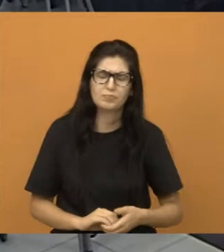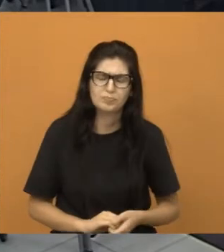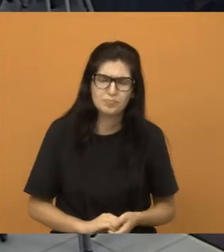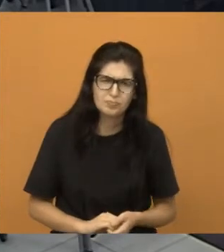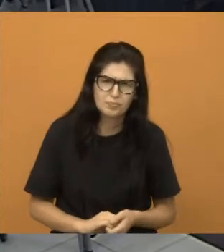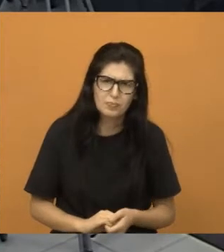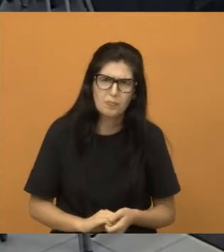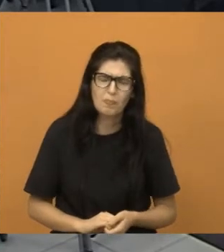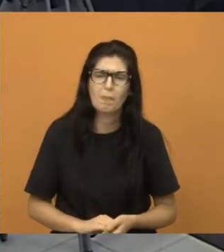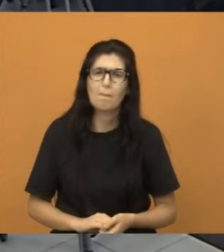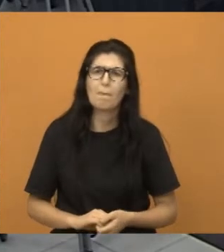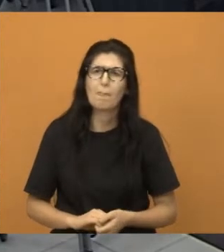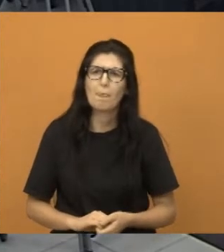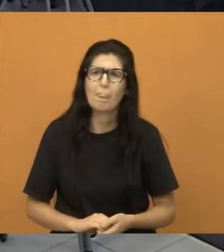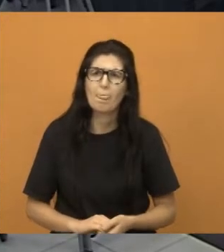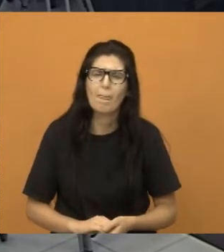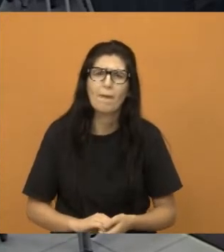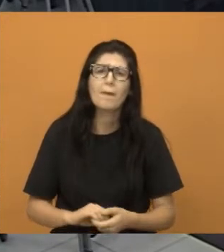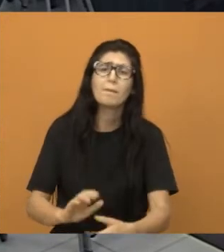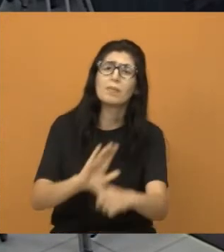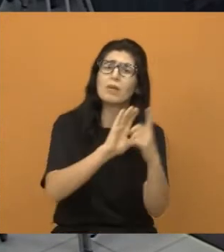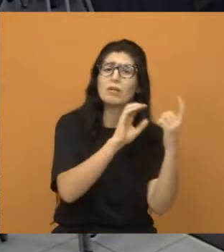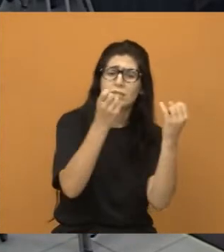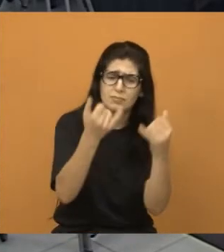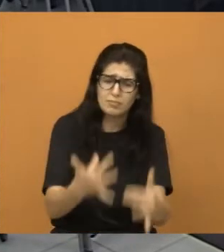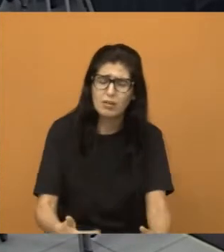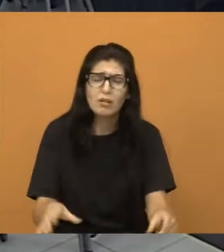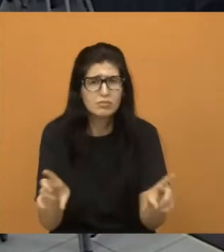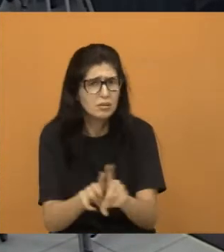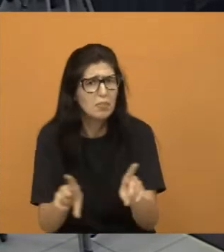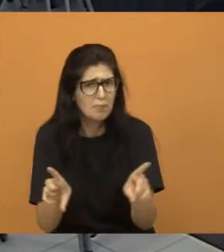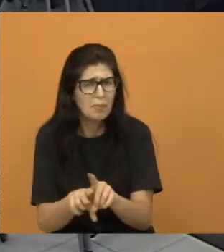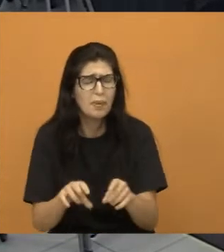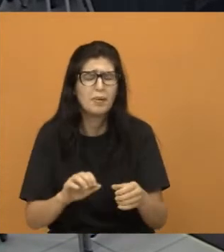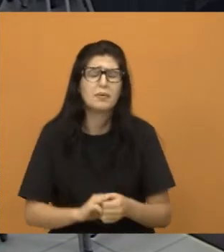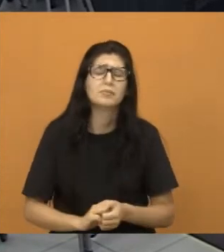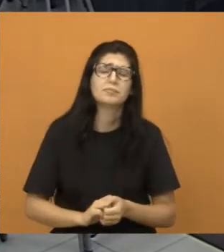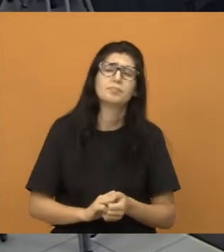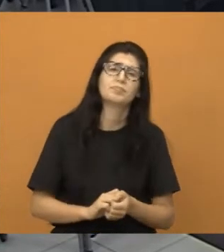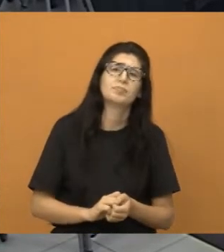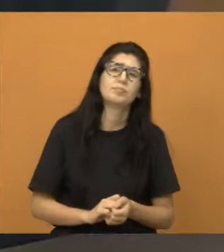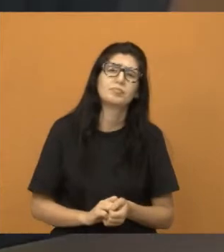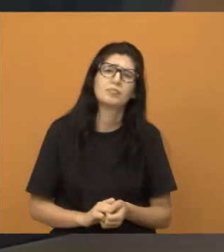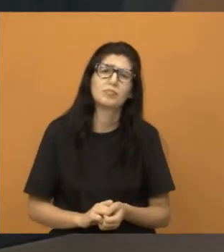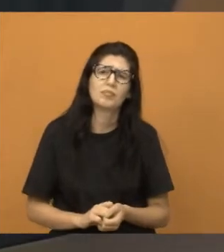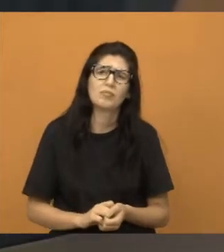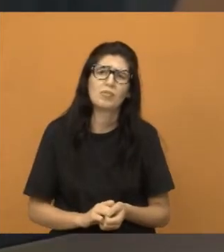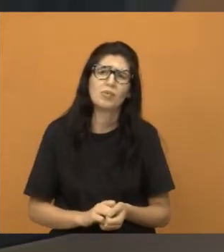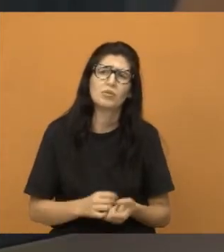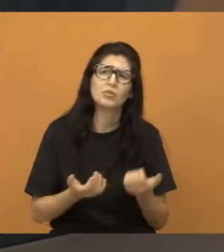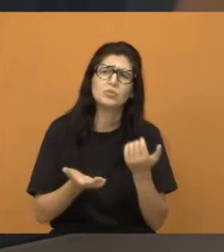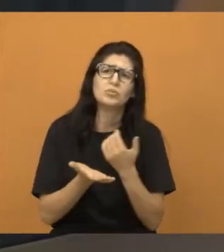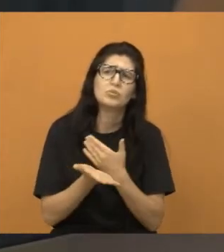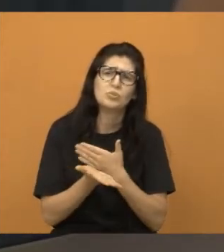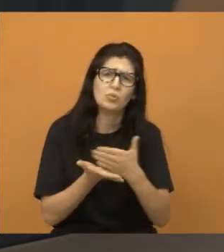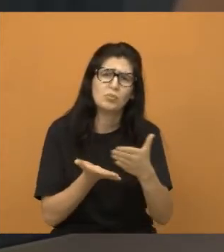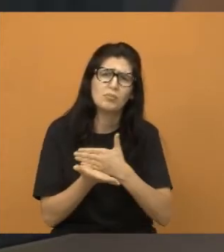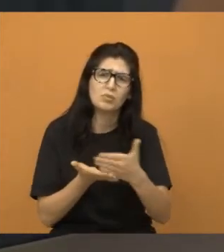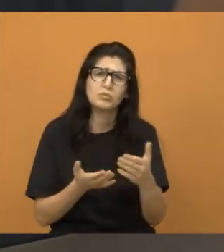Bom, quero primeiro esclarecer alguns dados aqui, dizer que no início